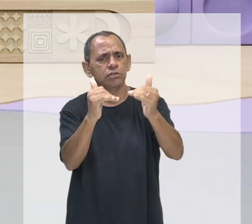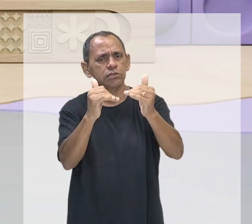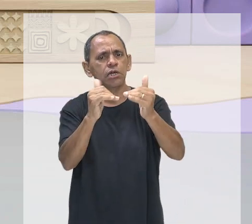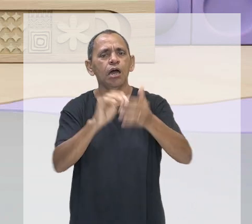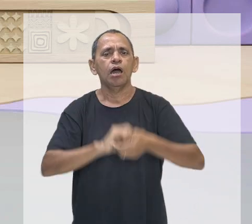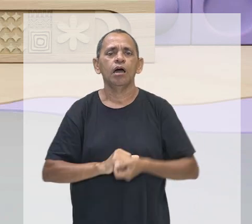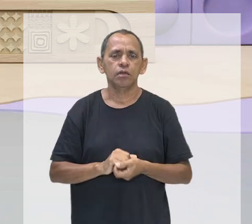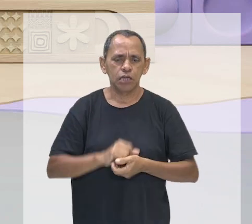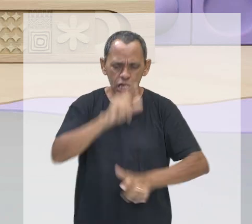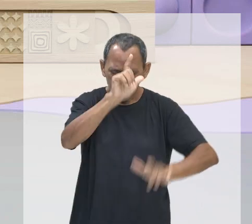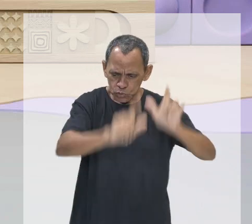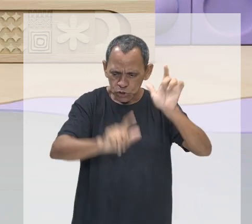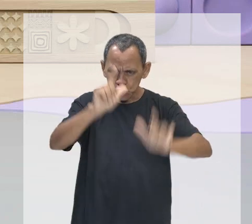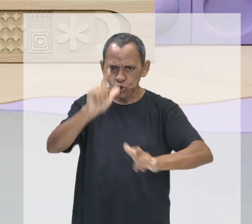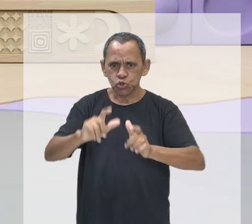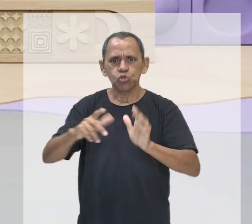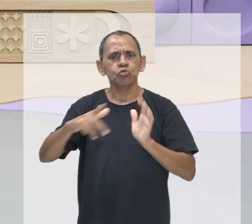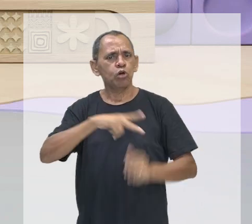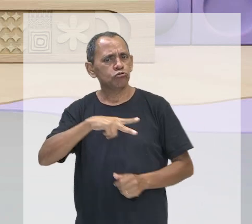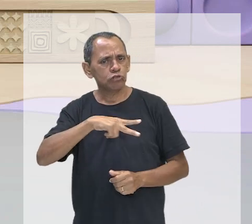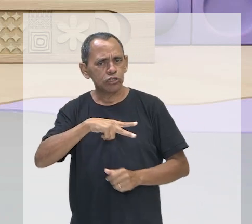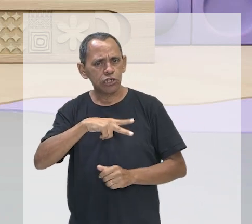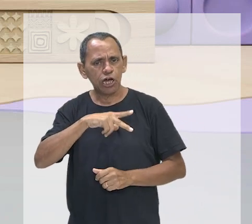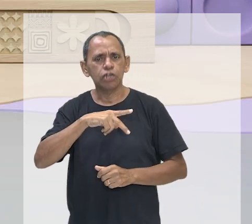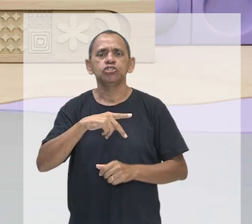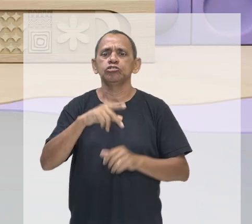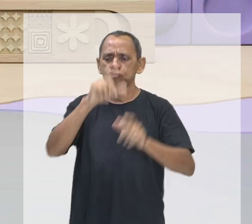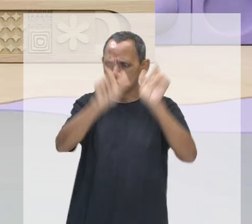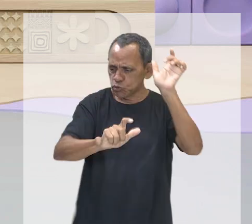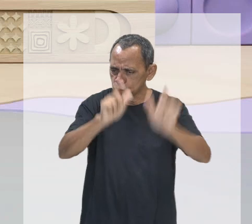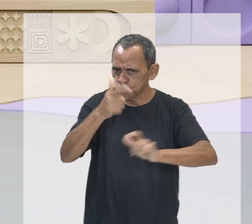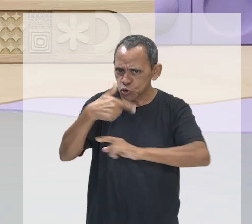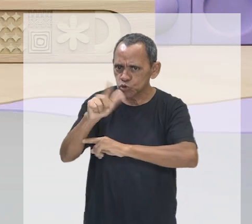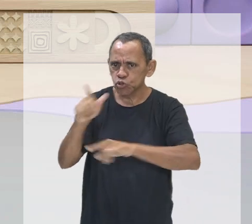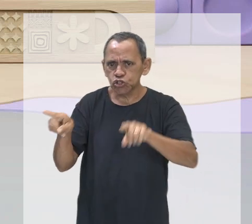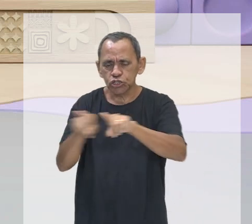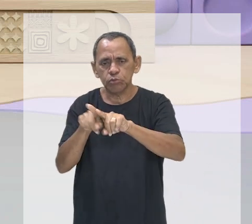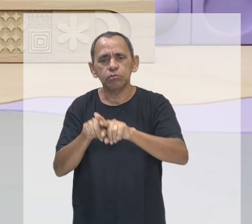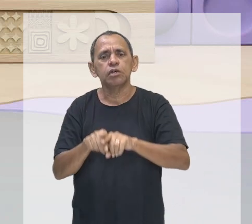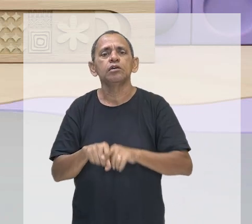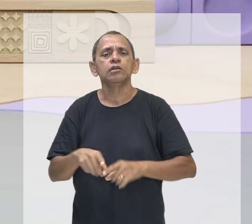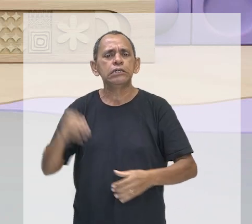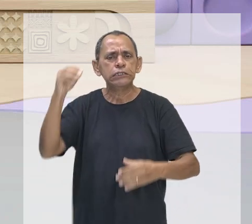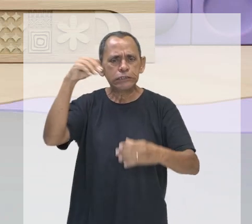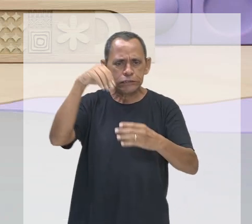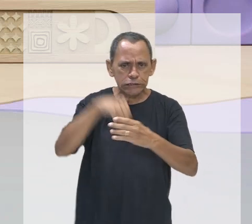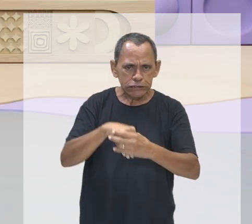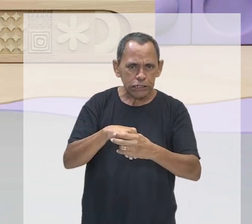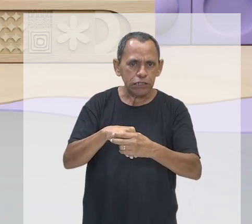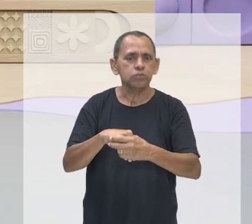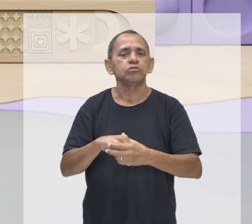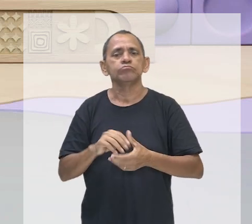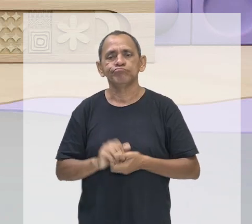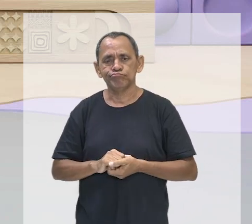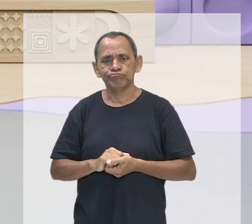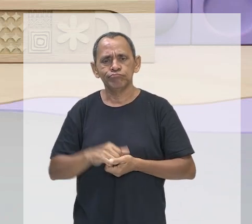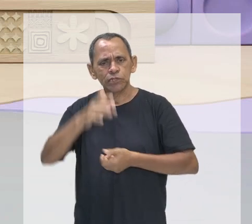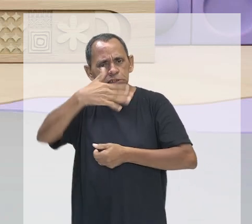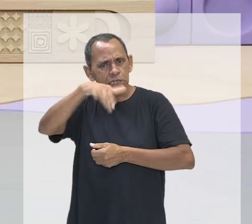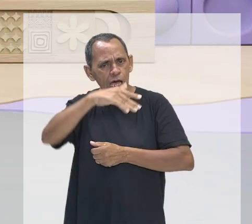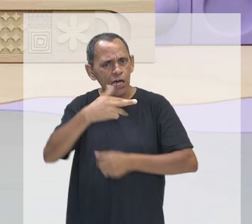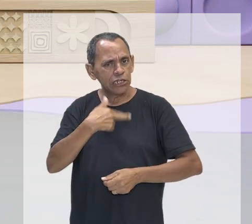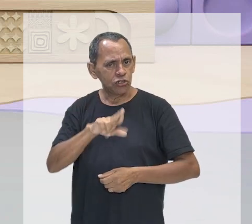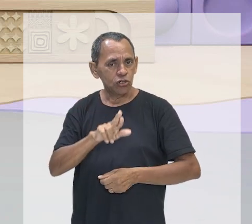respeitar a privacidade das outras pessoas. Isso está incluído também na questão religiosa. Se eu não observo